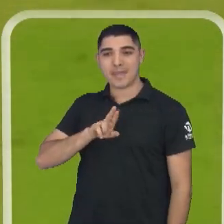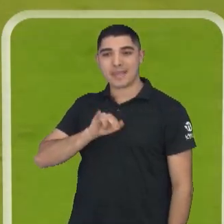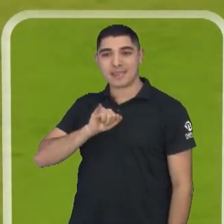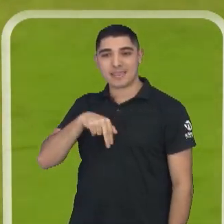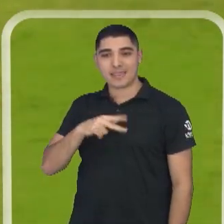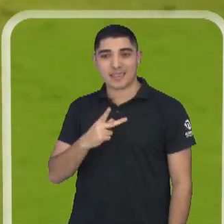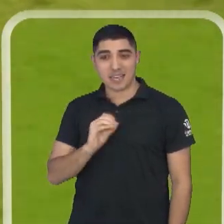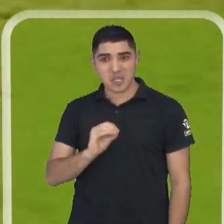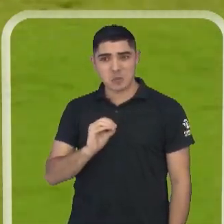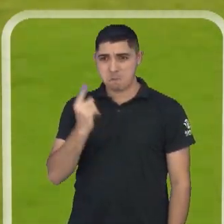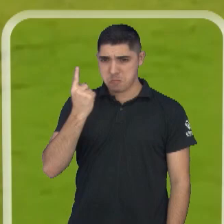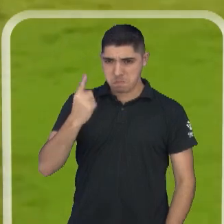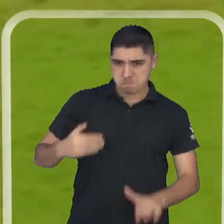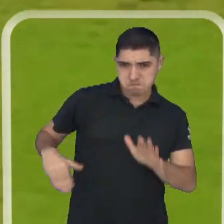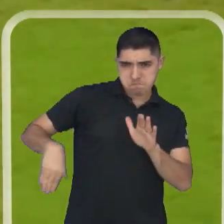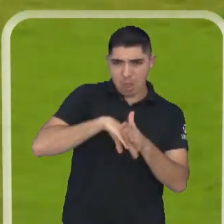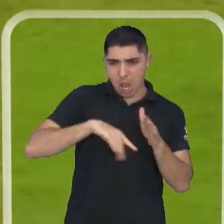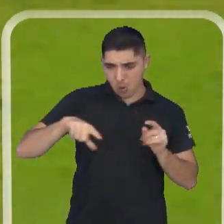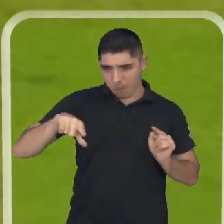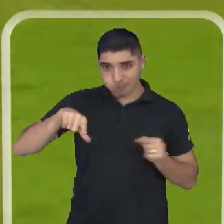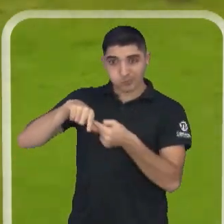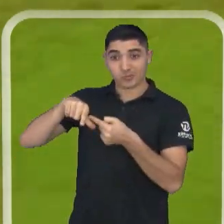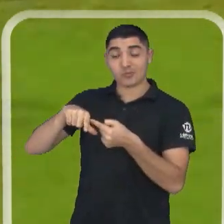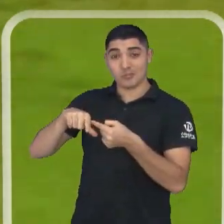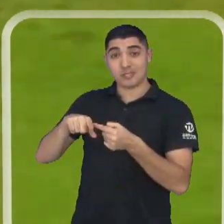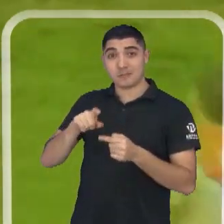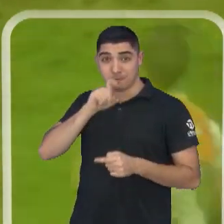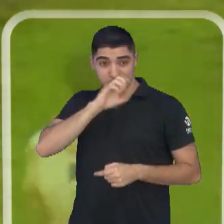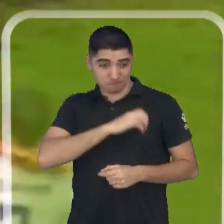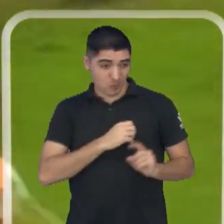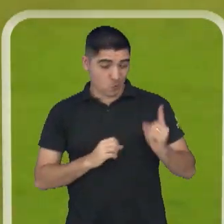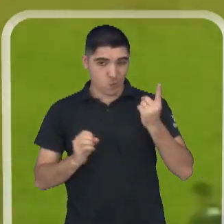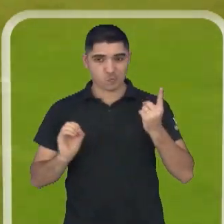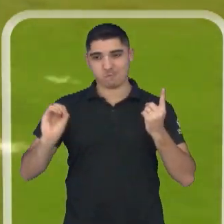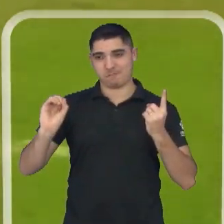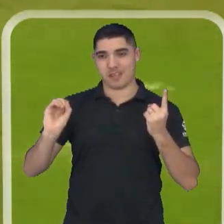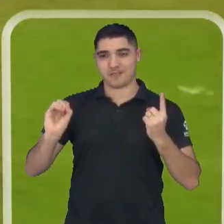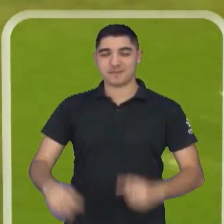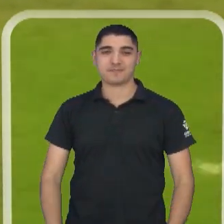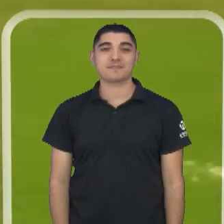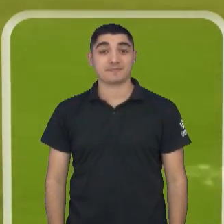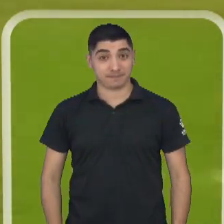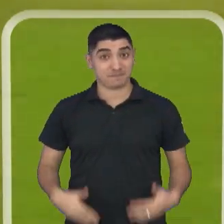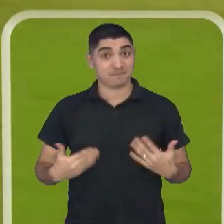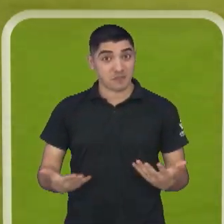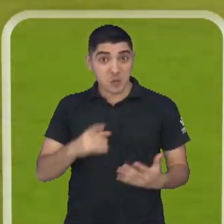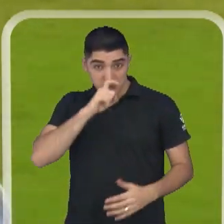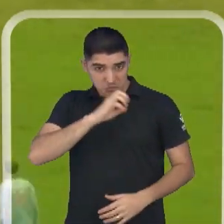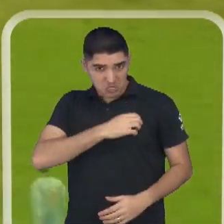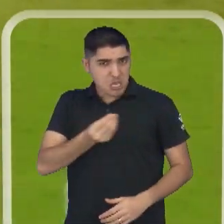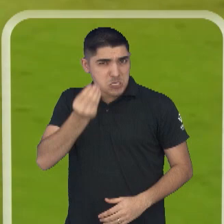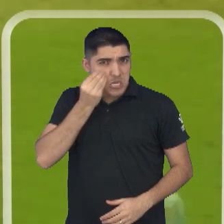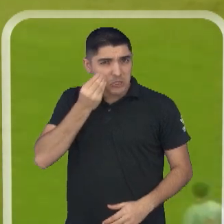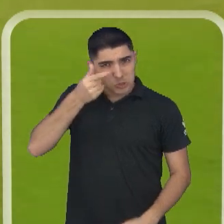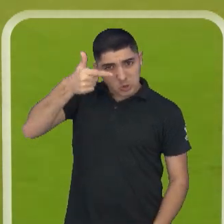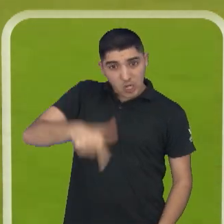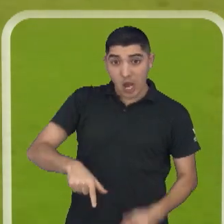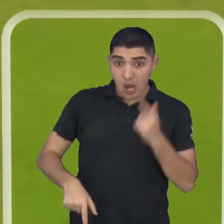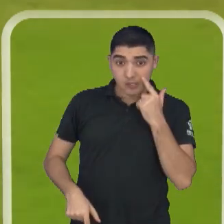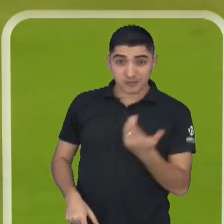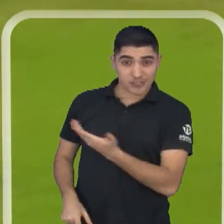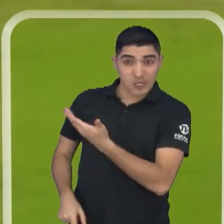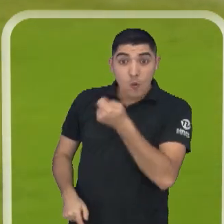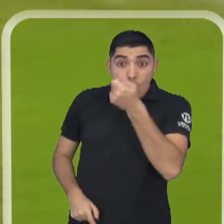de primeira, capivariano 0, São José 1. O São José queria mais, quase fez o segundo.